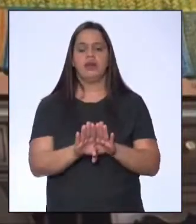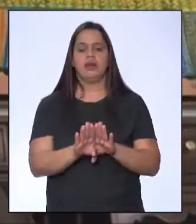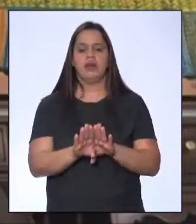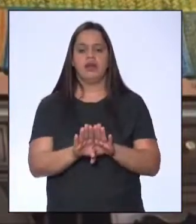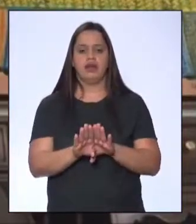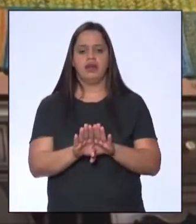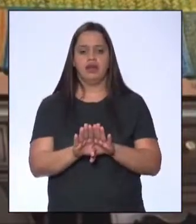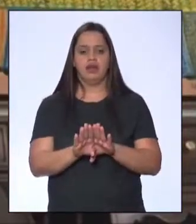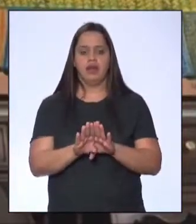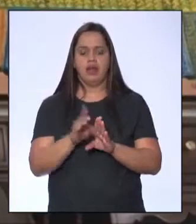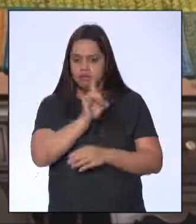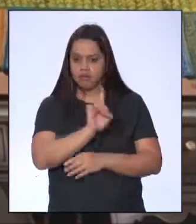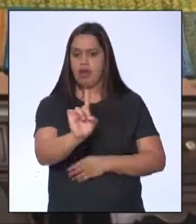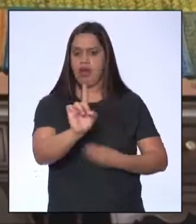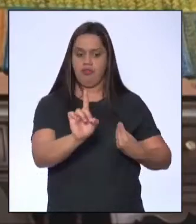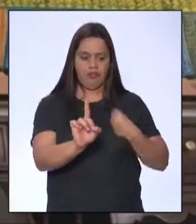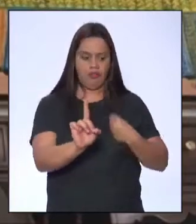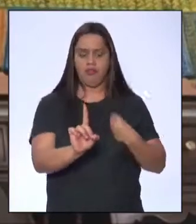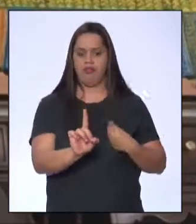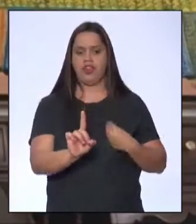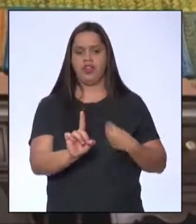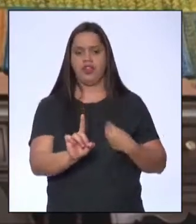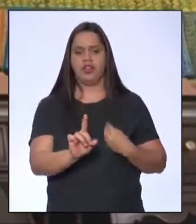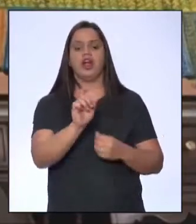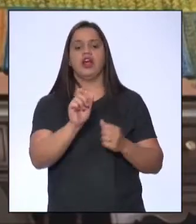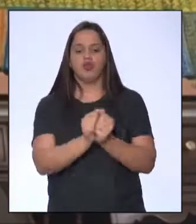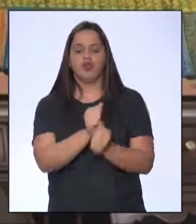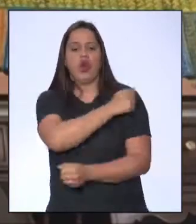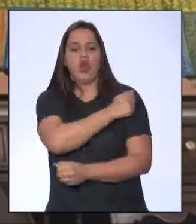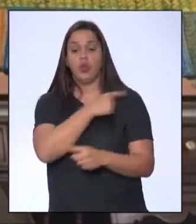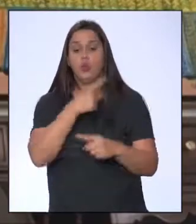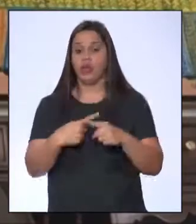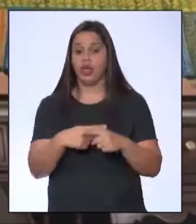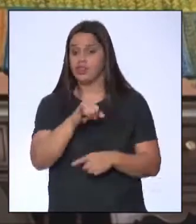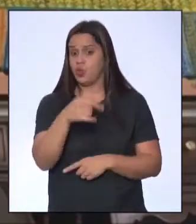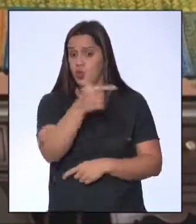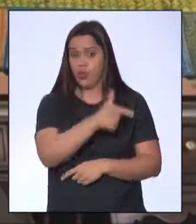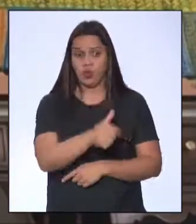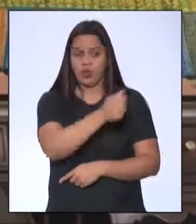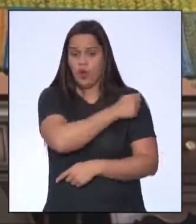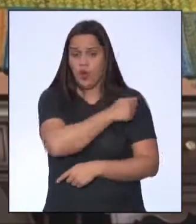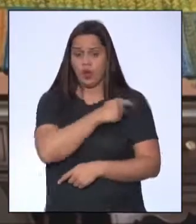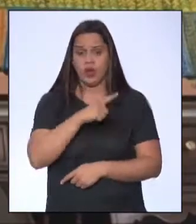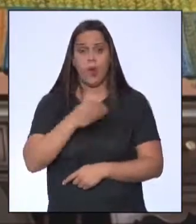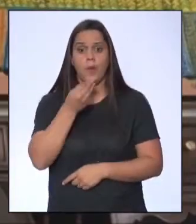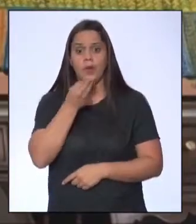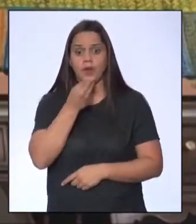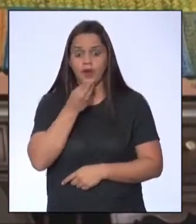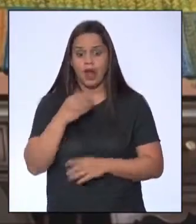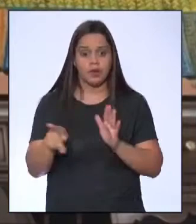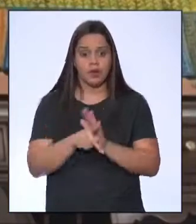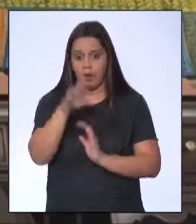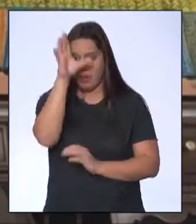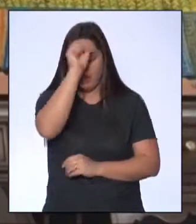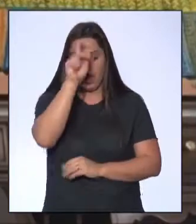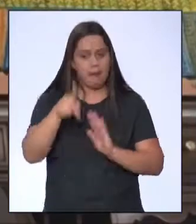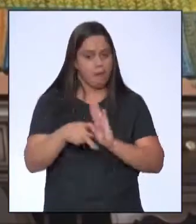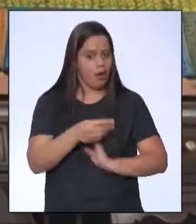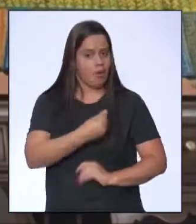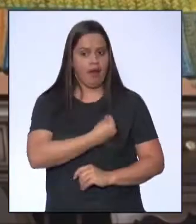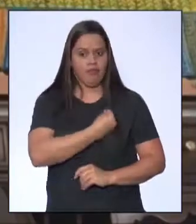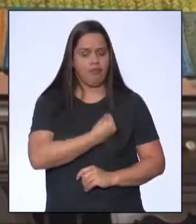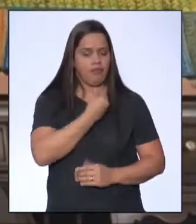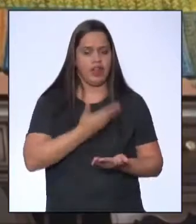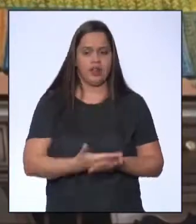de vida, porque se o aluno não tiver essa oportunidade de aprendizagem, é a vida dele, é uma geração que se perde.